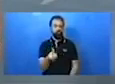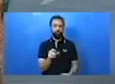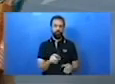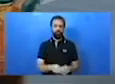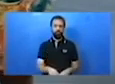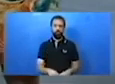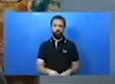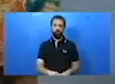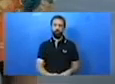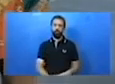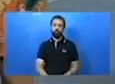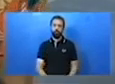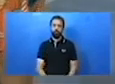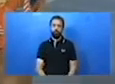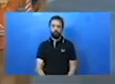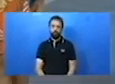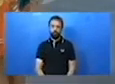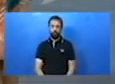certo?